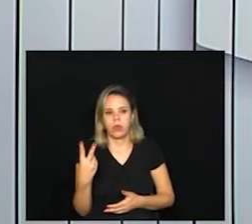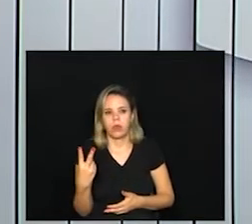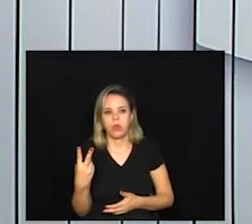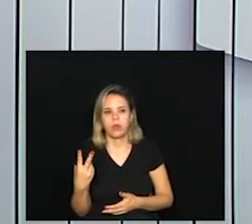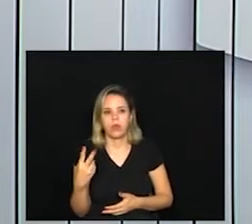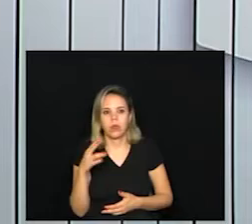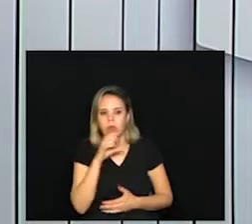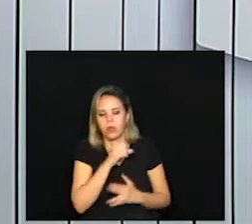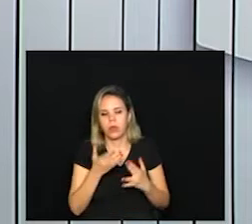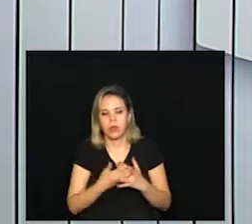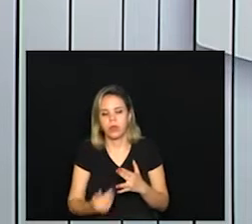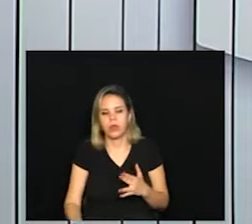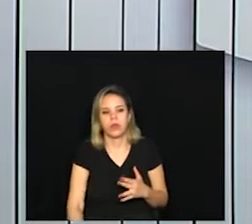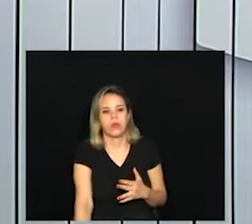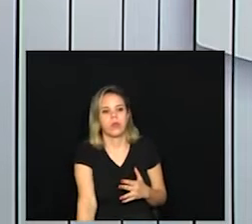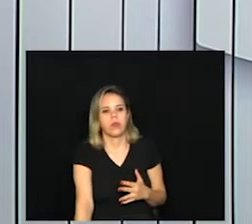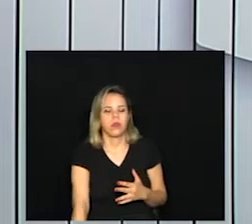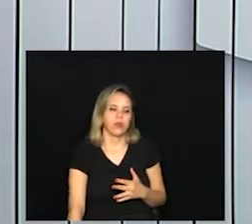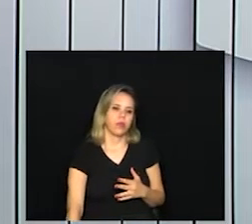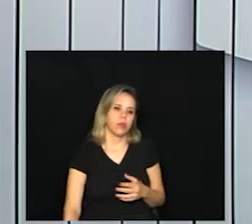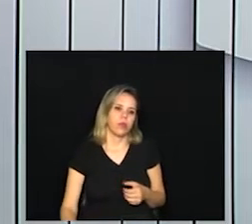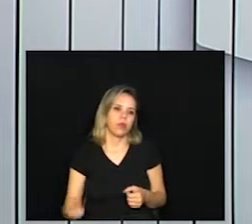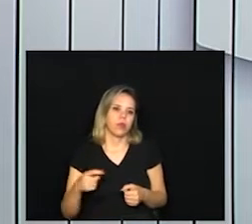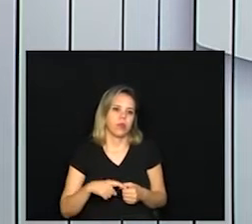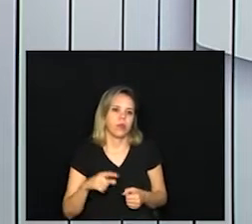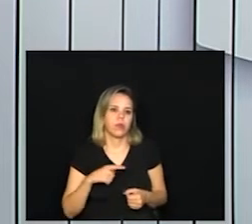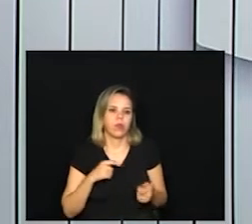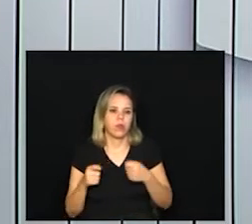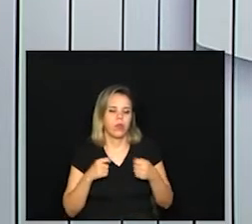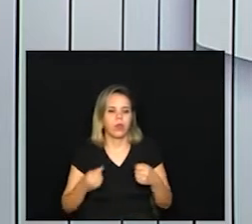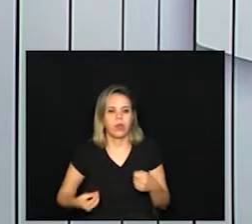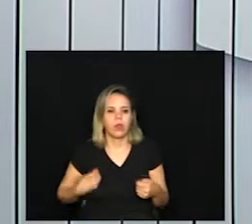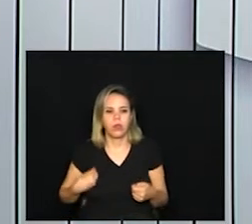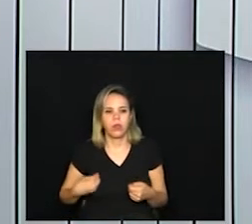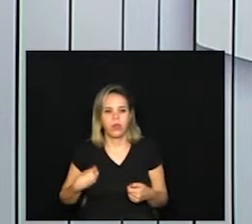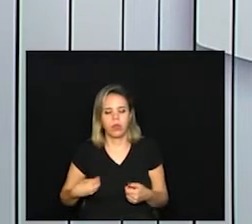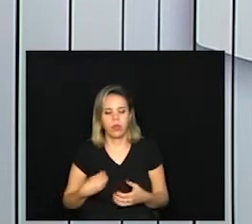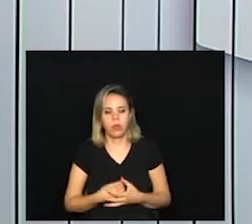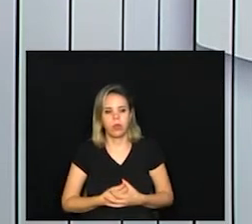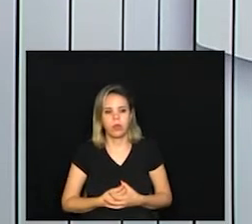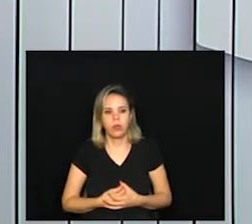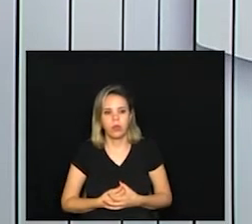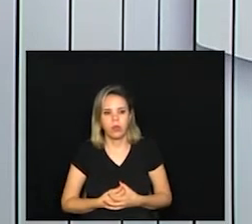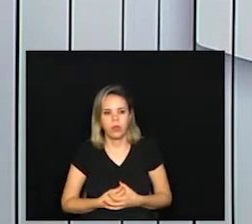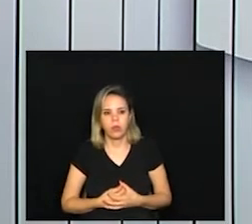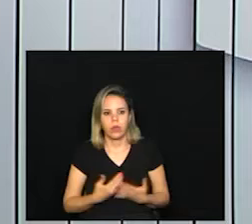fazer o seguinte, rápido intervalo e na volta tem entrevista ao vivo para nós falarmos